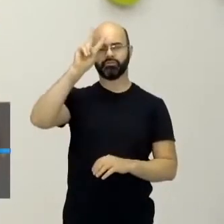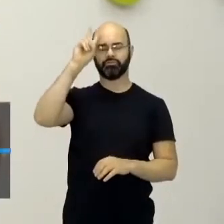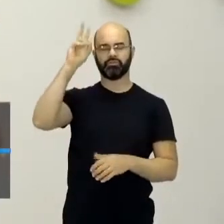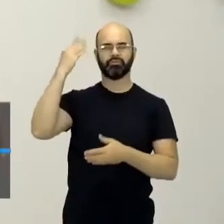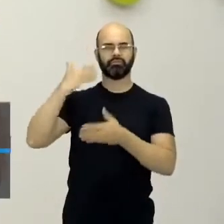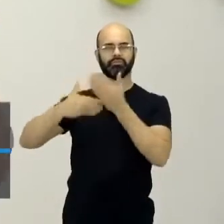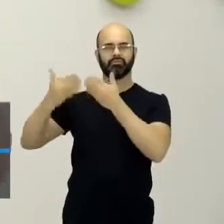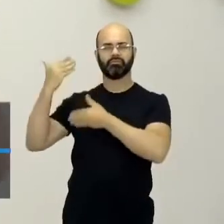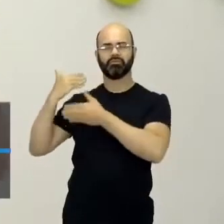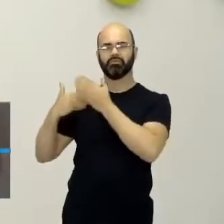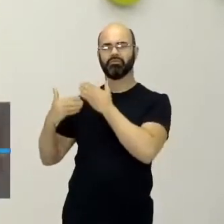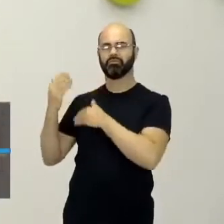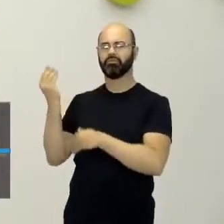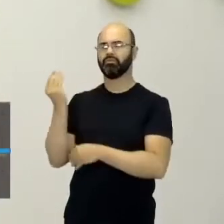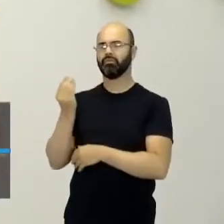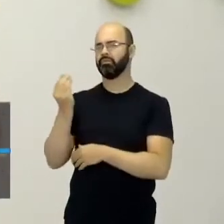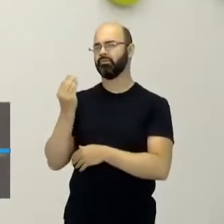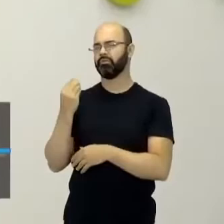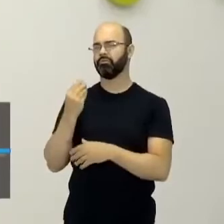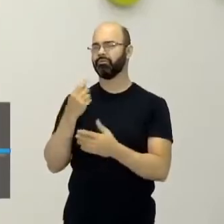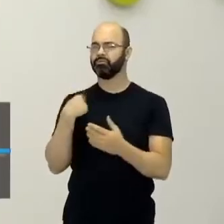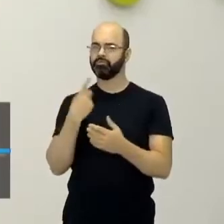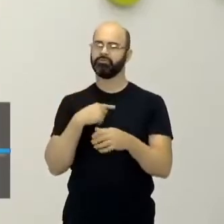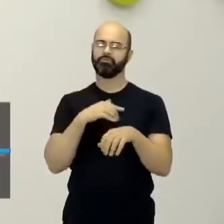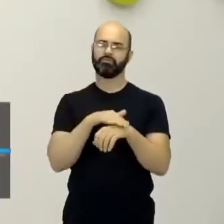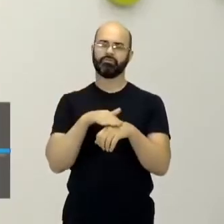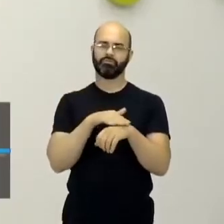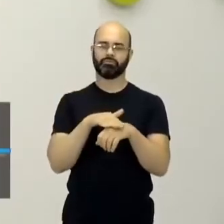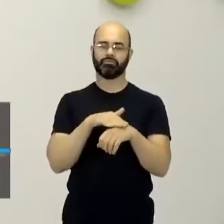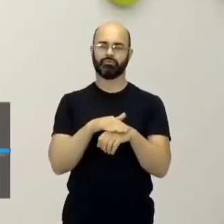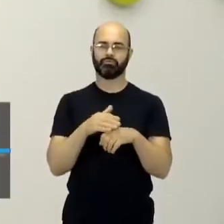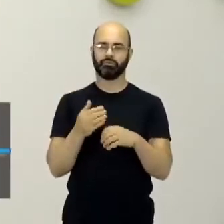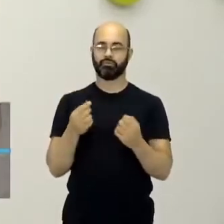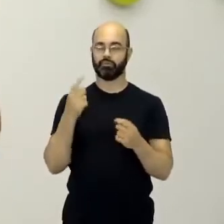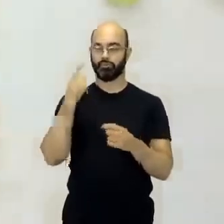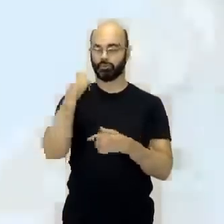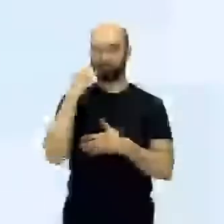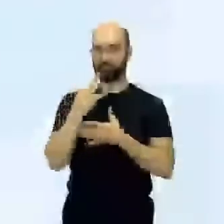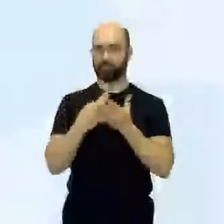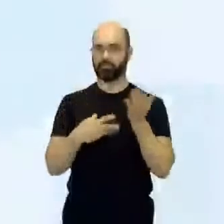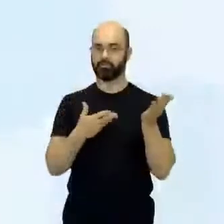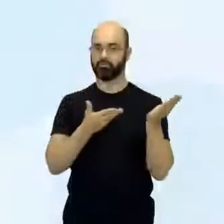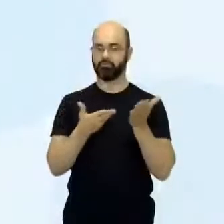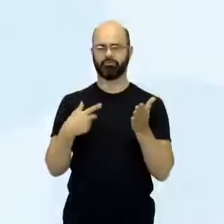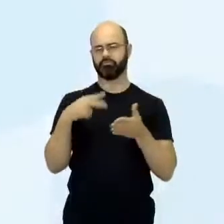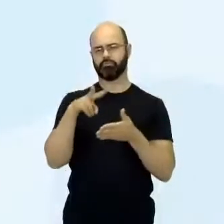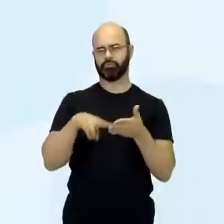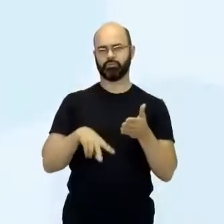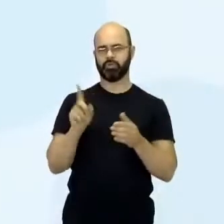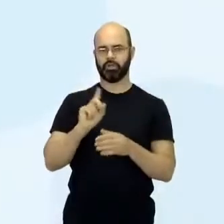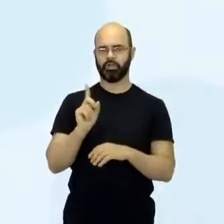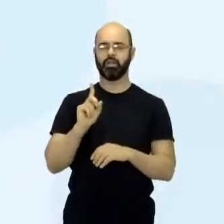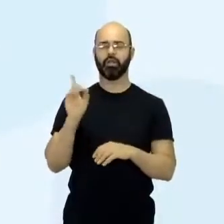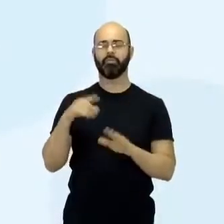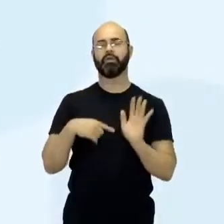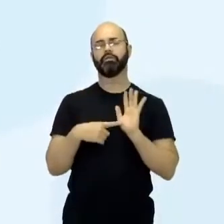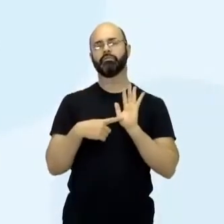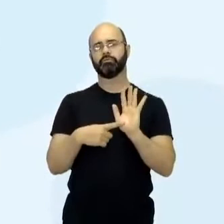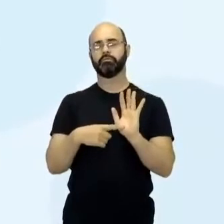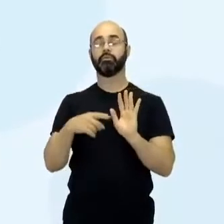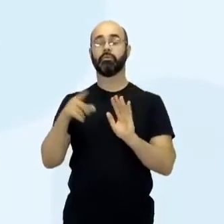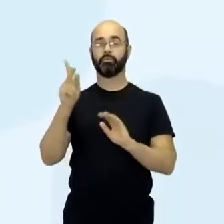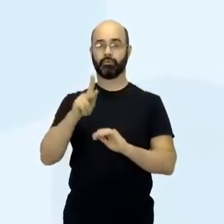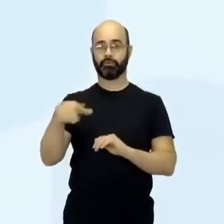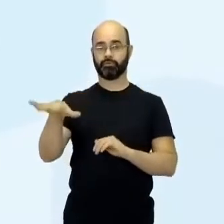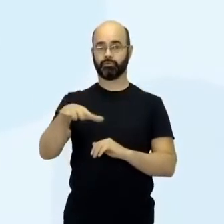assim, como que foi, né? O que aconteceu. Olha só, eu trouxe um texto, eu não vou ler, mas eu vou apresentar para vocês, professores, porque esse texto,